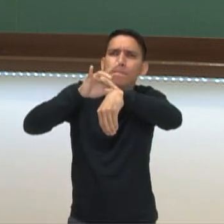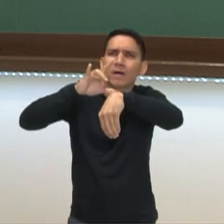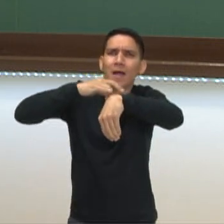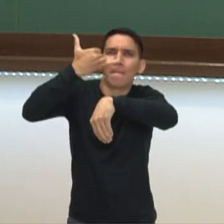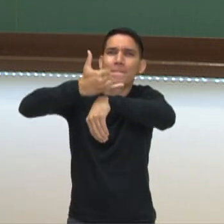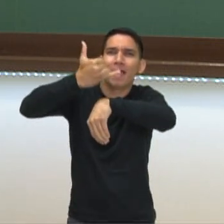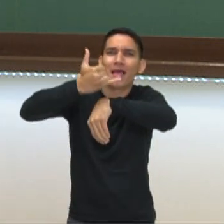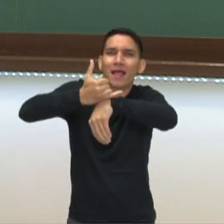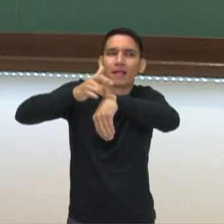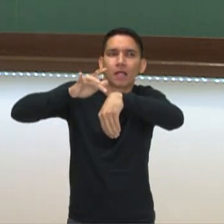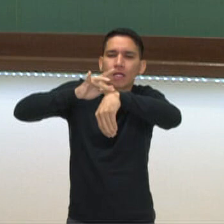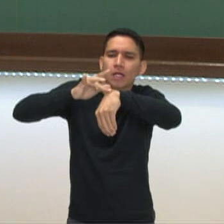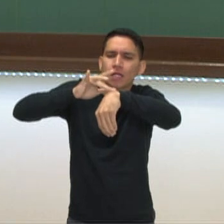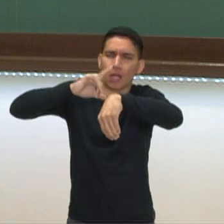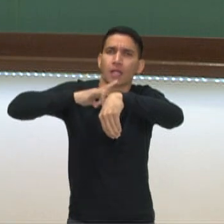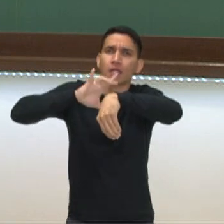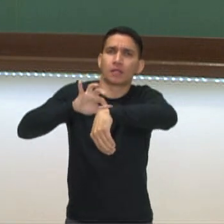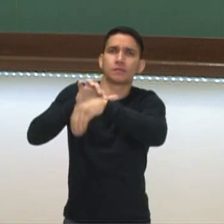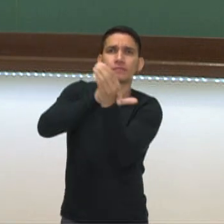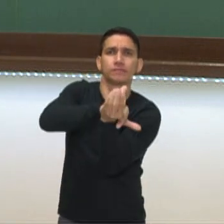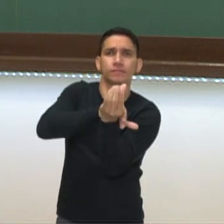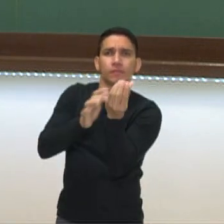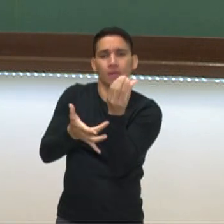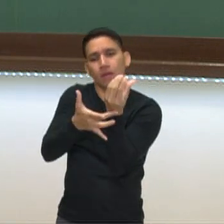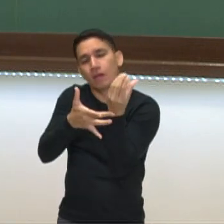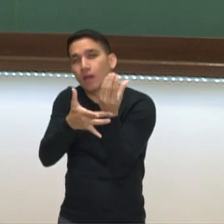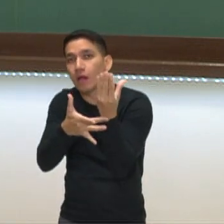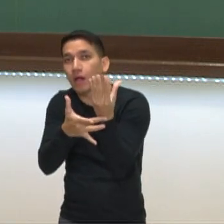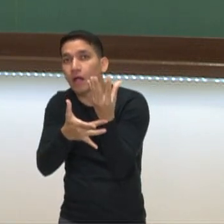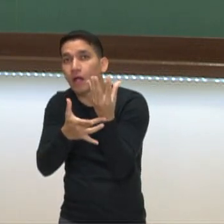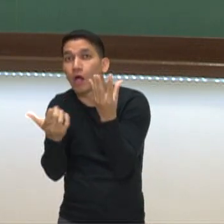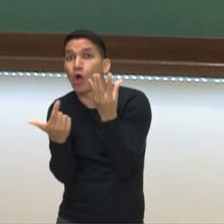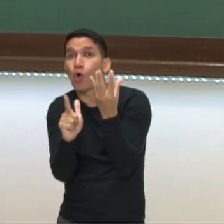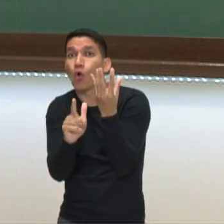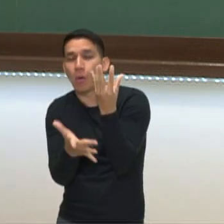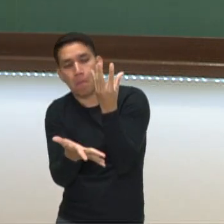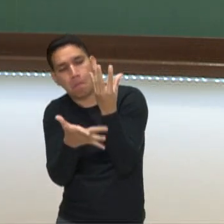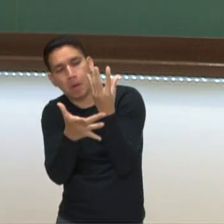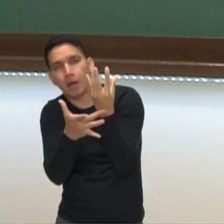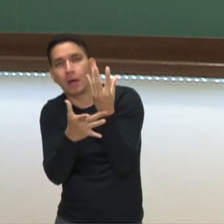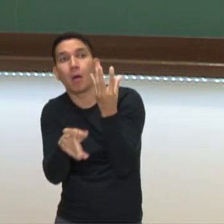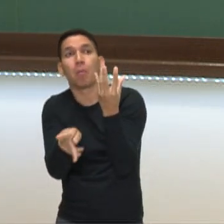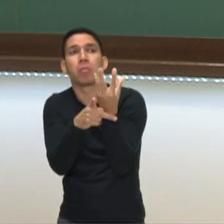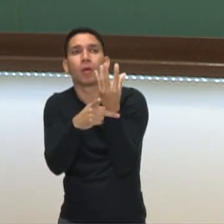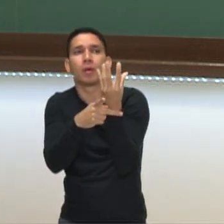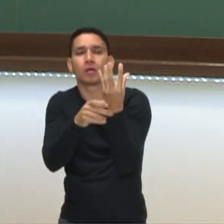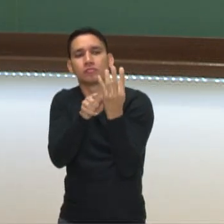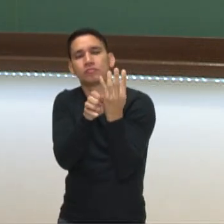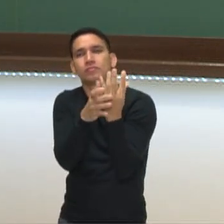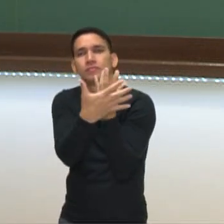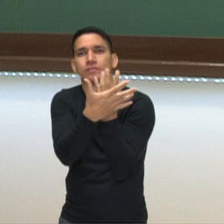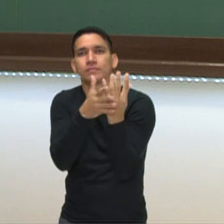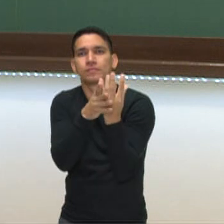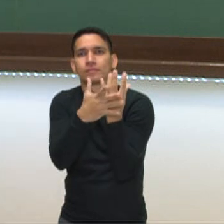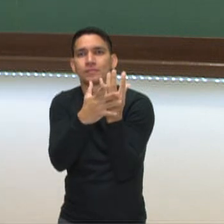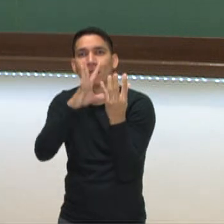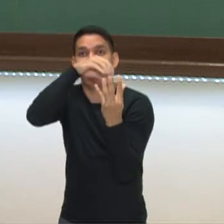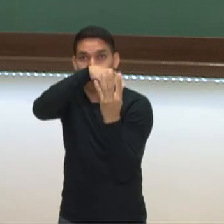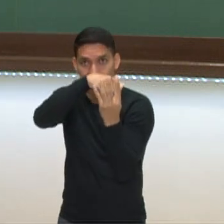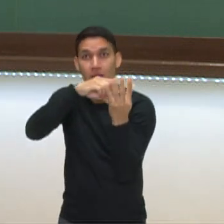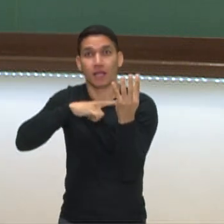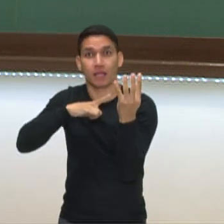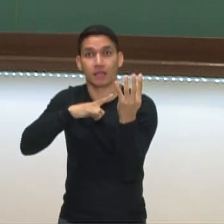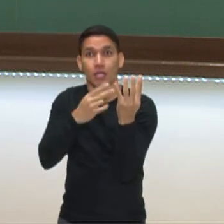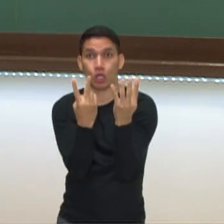aqui embaixo, que é a outra extremidade desse condutorzinho que tem aqui dentro da lâmpada. Dentro da lâmpada